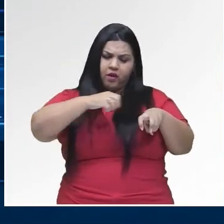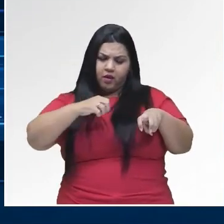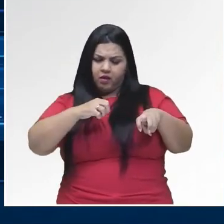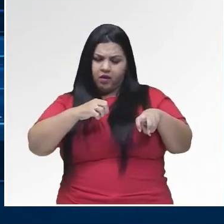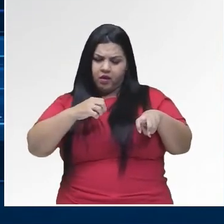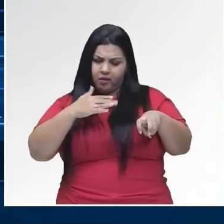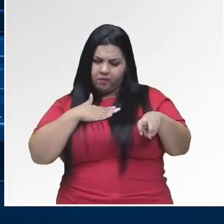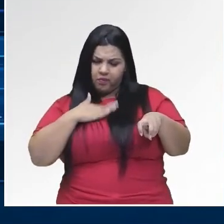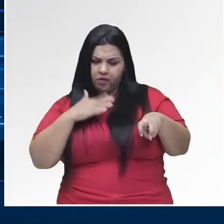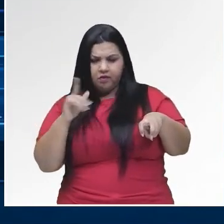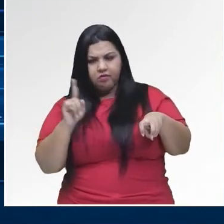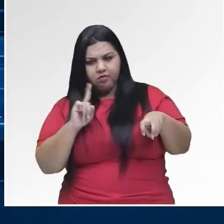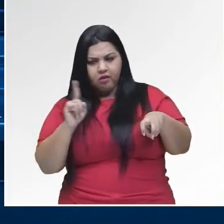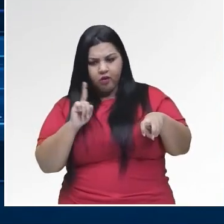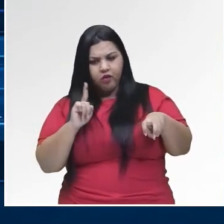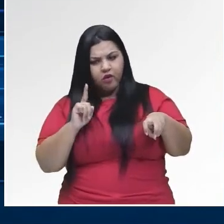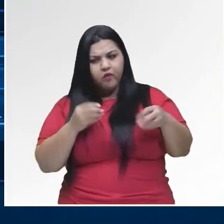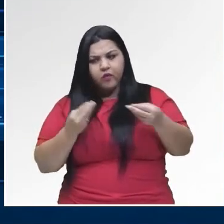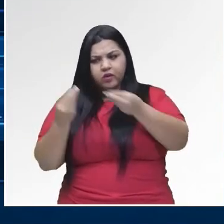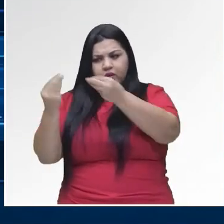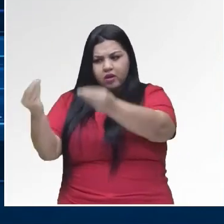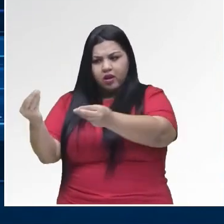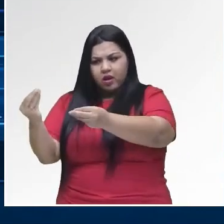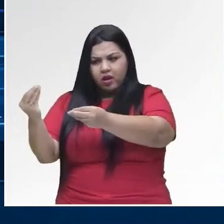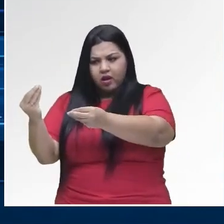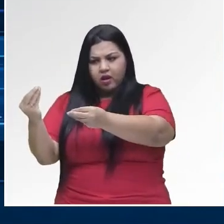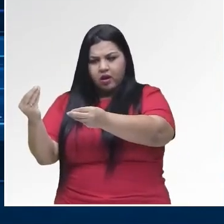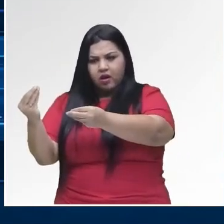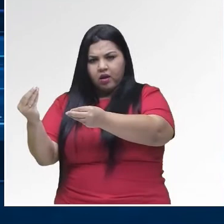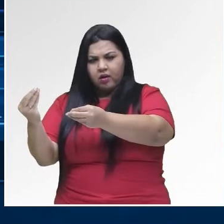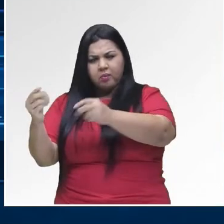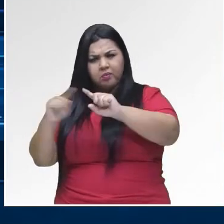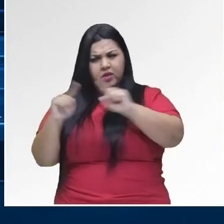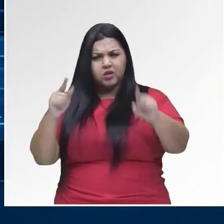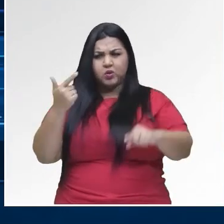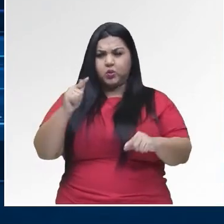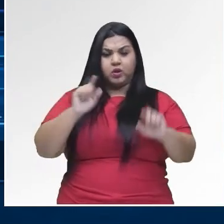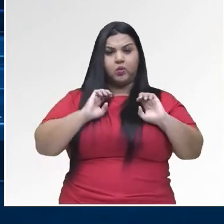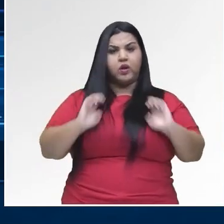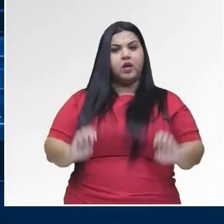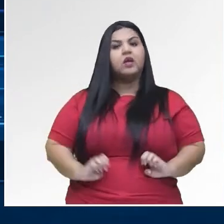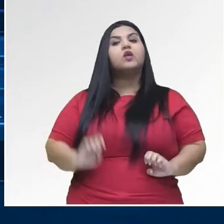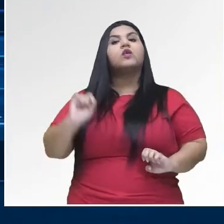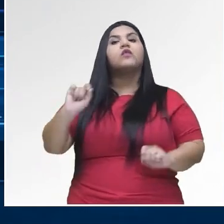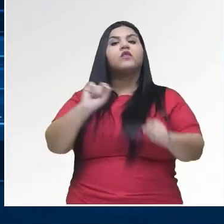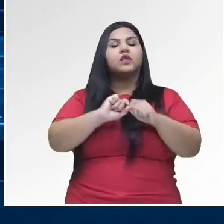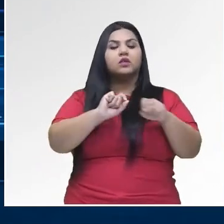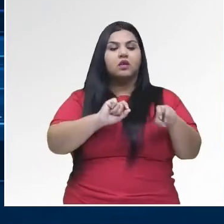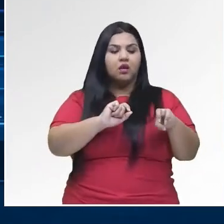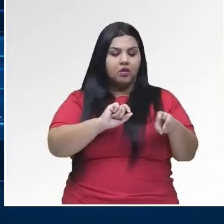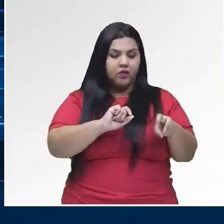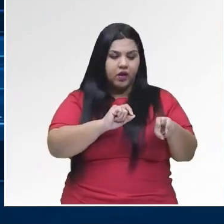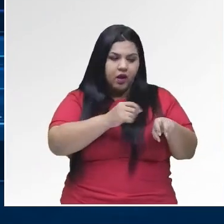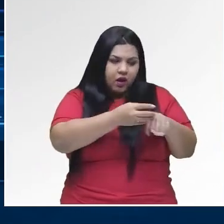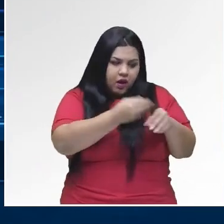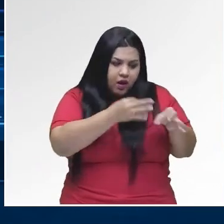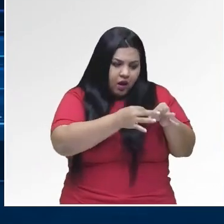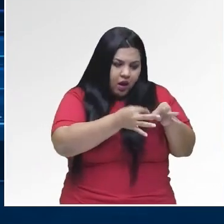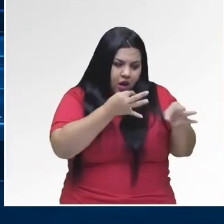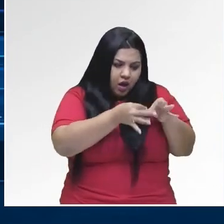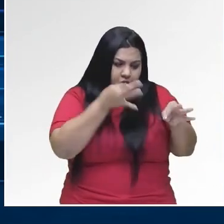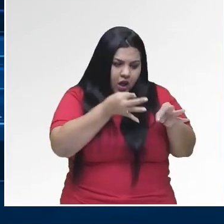carteira. Eu vou devolver para o dono. Mas se eu não tenho ética, o que eu vou fazer? Eu vou tirar o dinheiro, vou guardar e